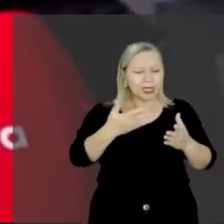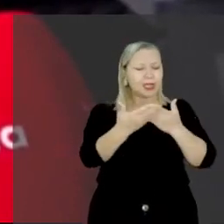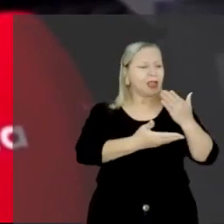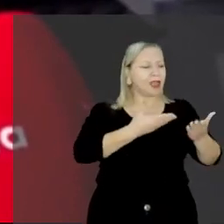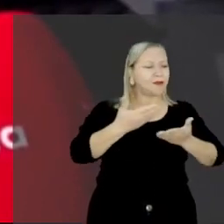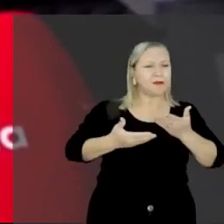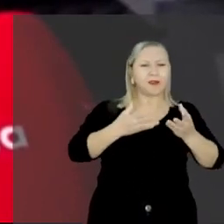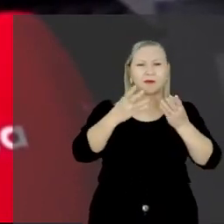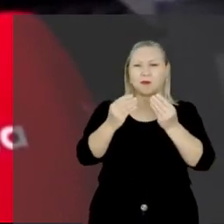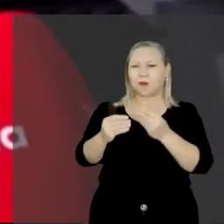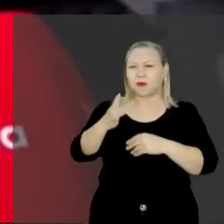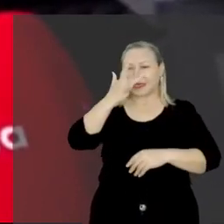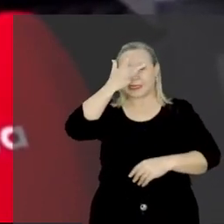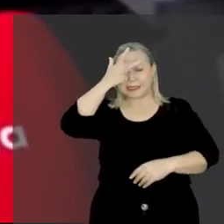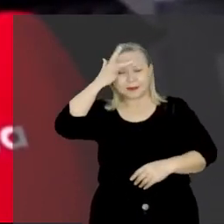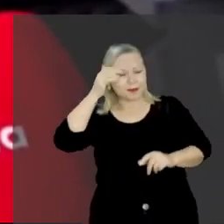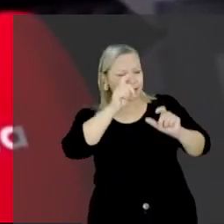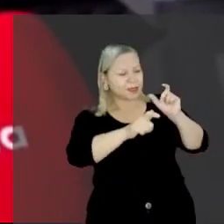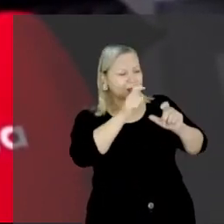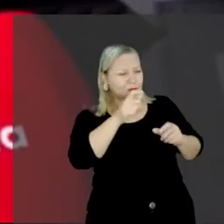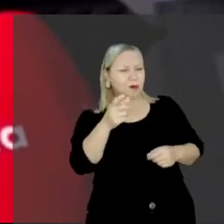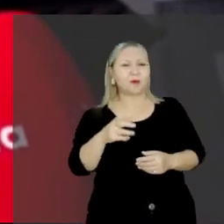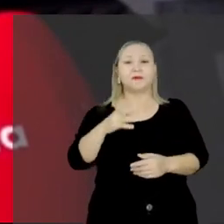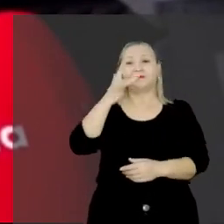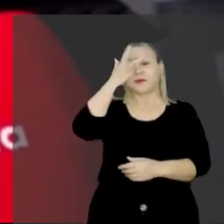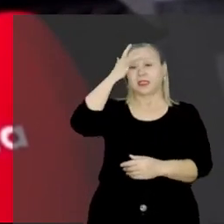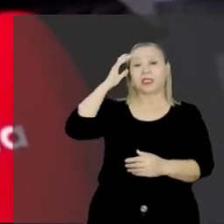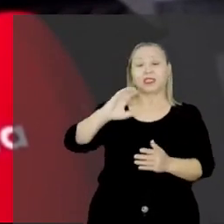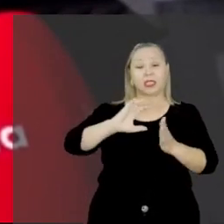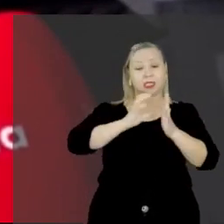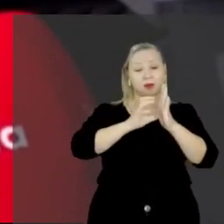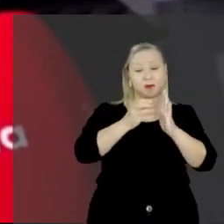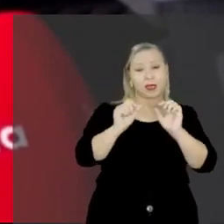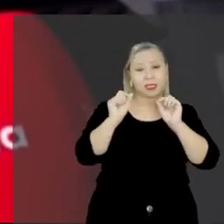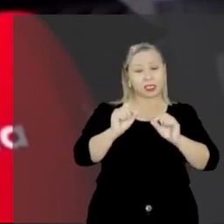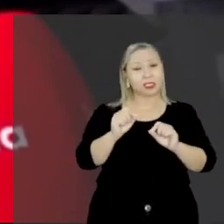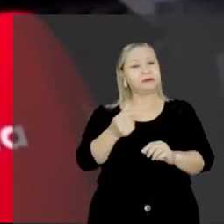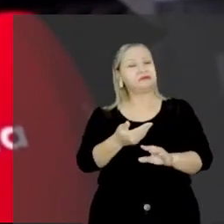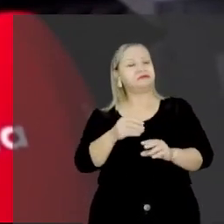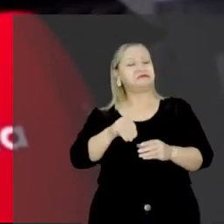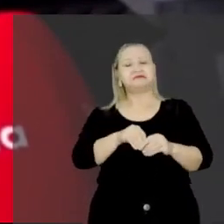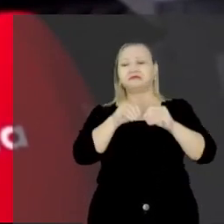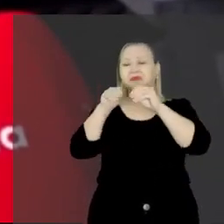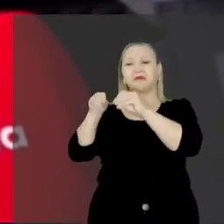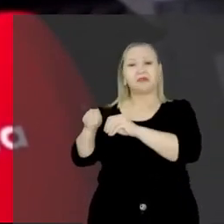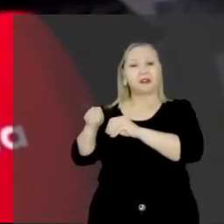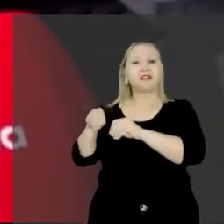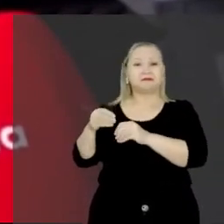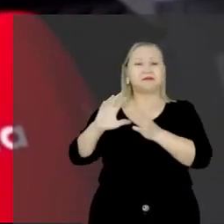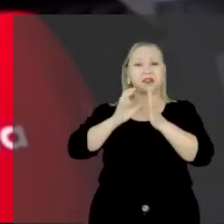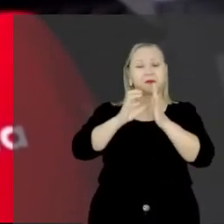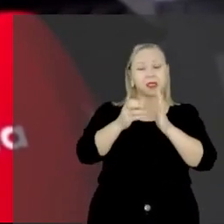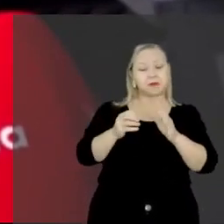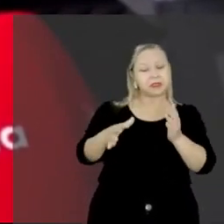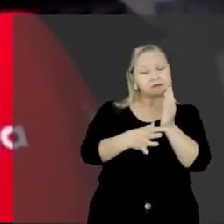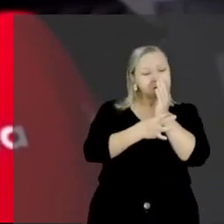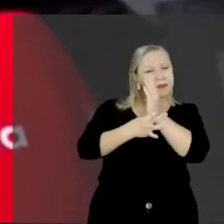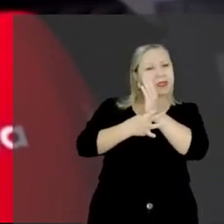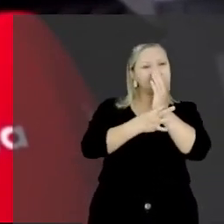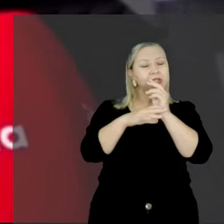para apoiar o prefeito Alexandre Calil, por exemplo, ter o candidato ao Senado na chapa, ou o Partido dos